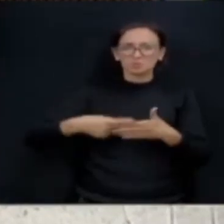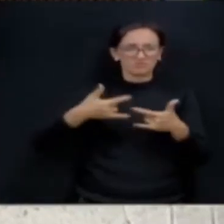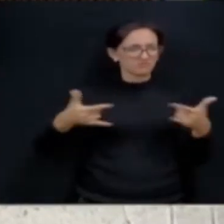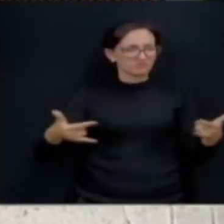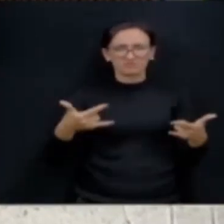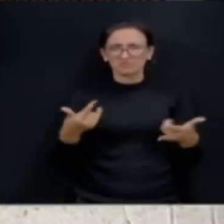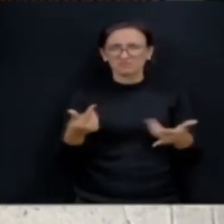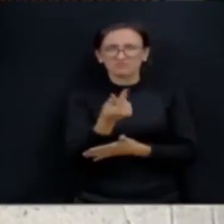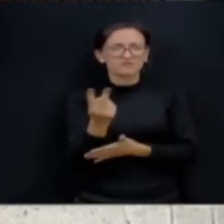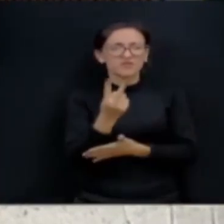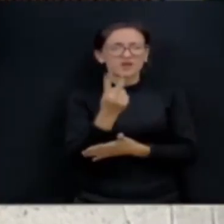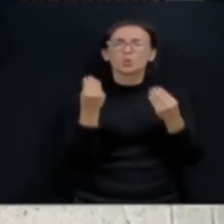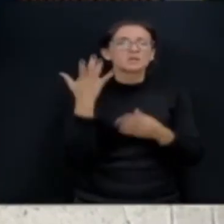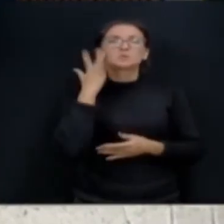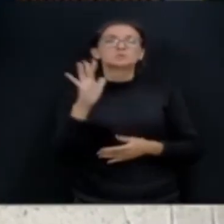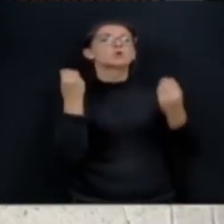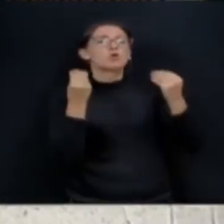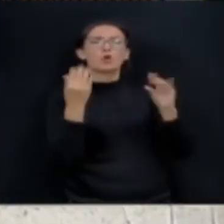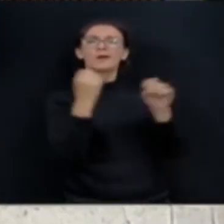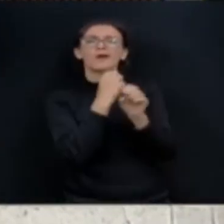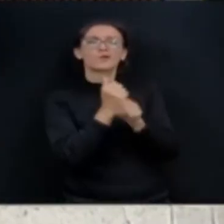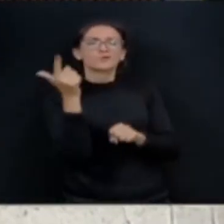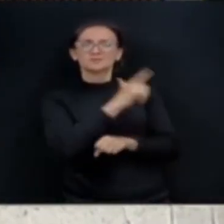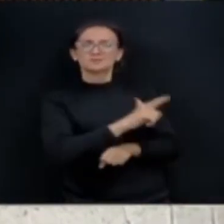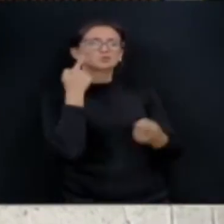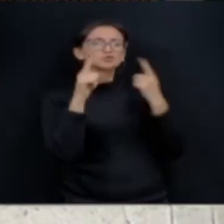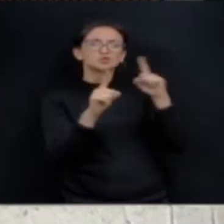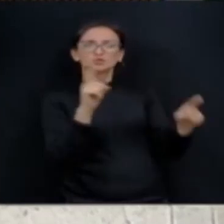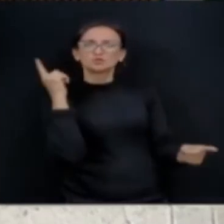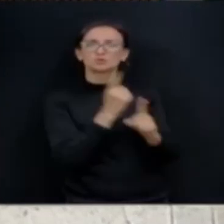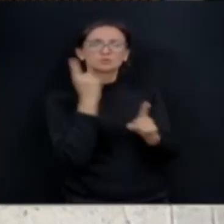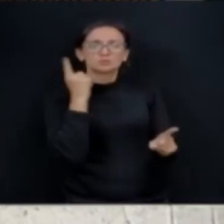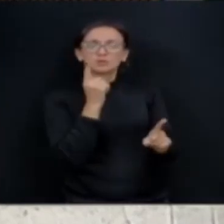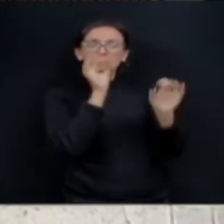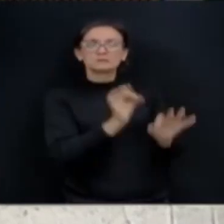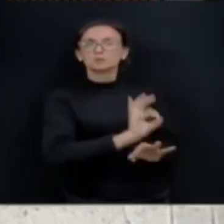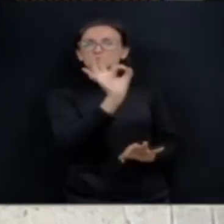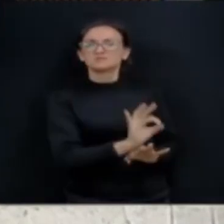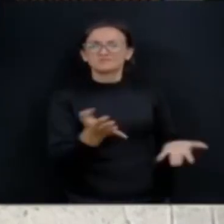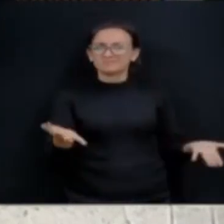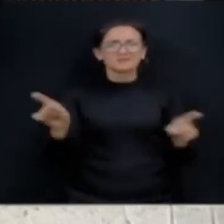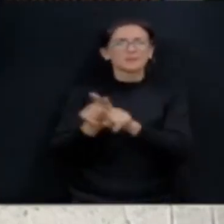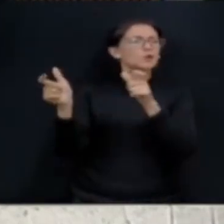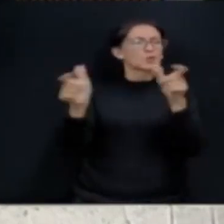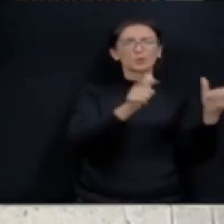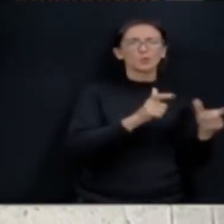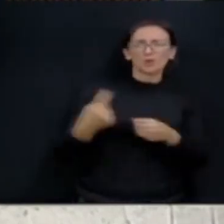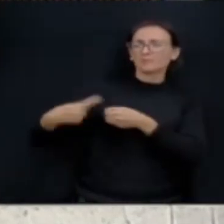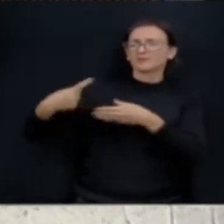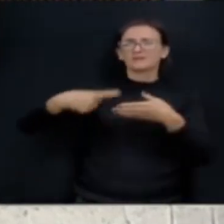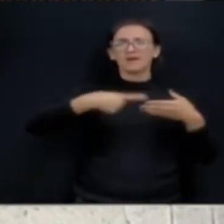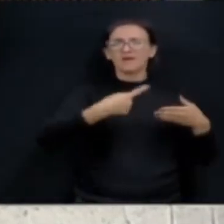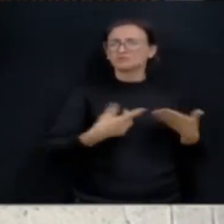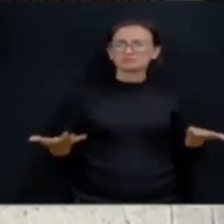tem memória de como foi feita a conta dos 40%, a localização das praças, que é duvidosa,